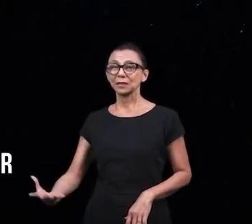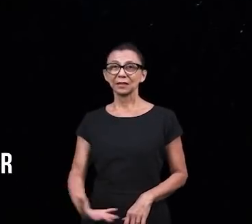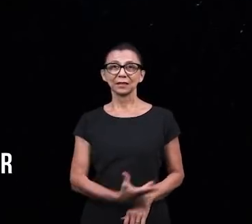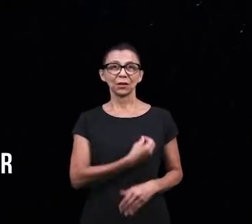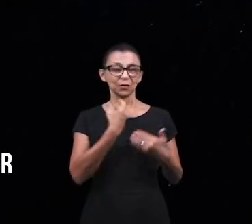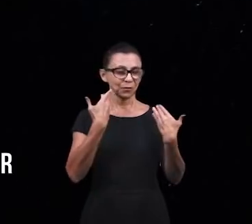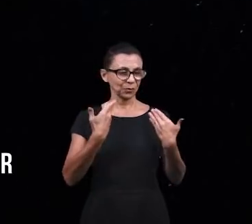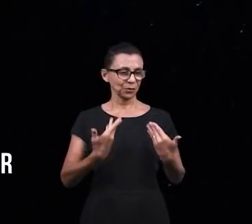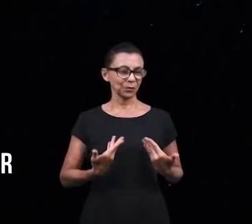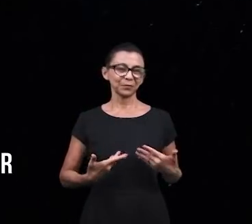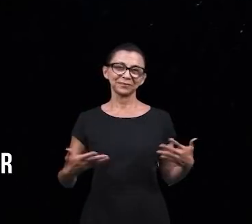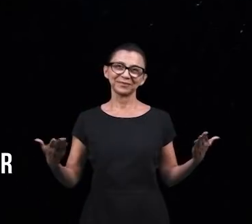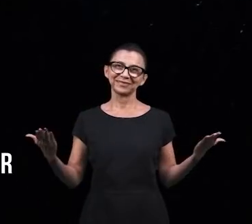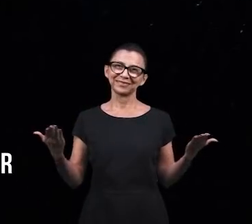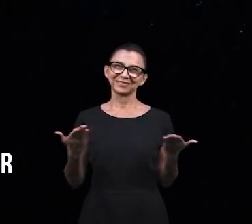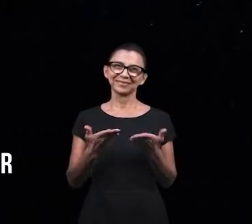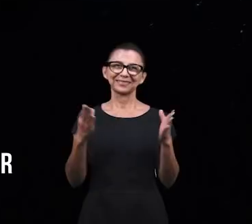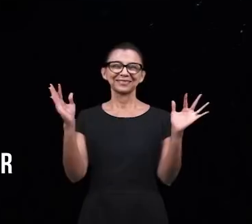agora sou